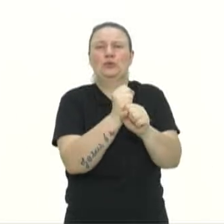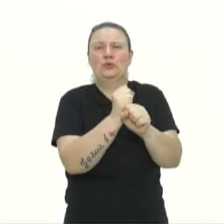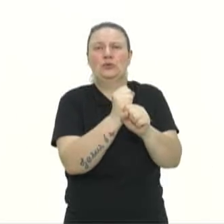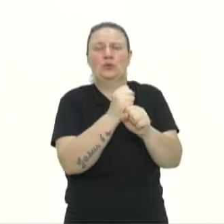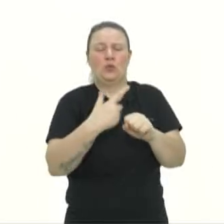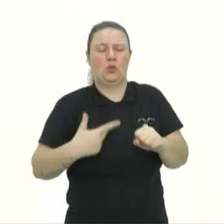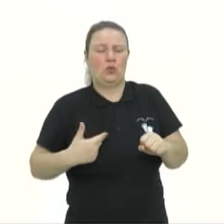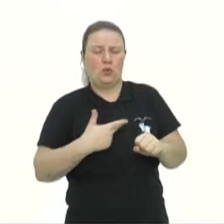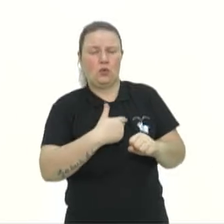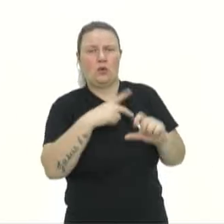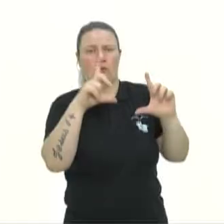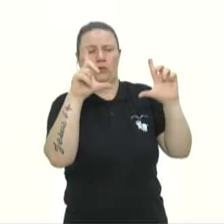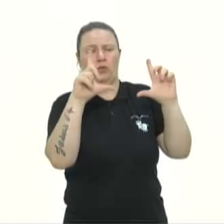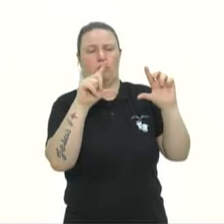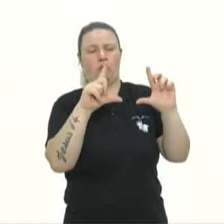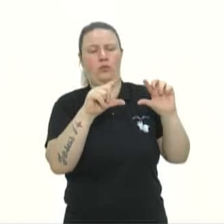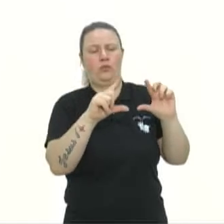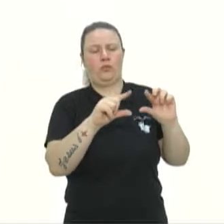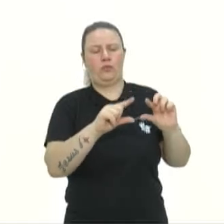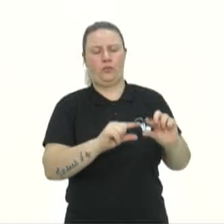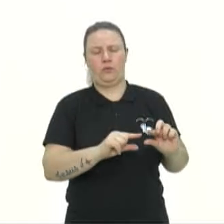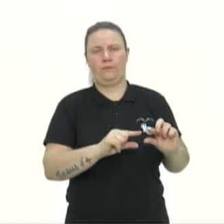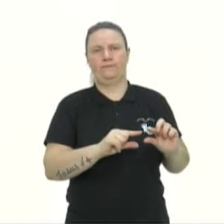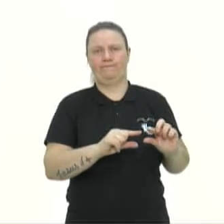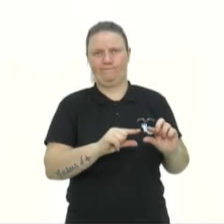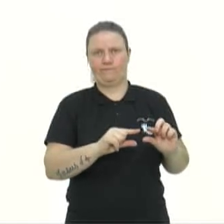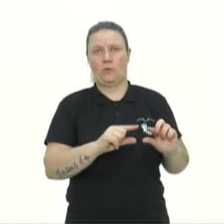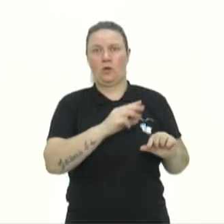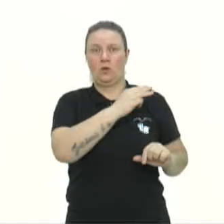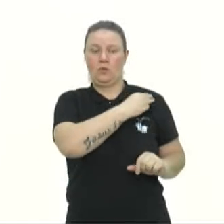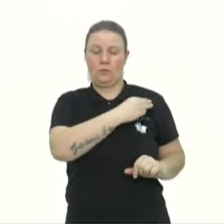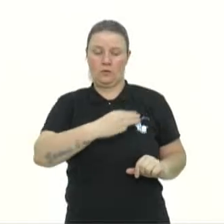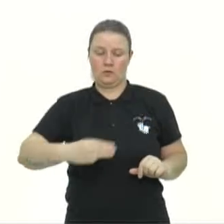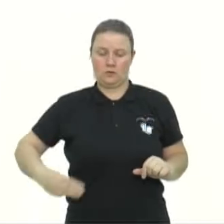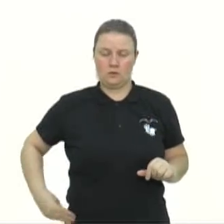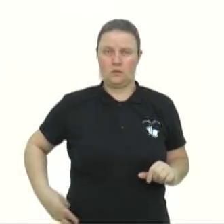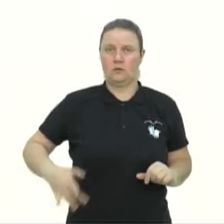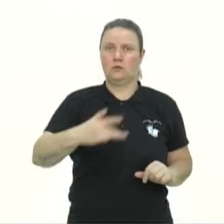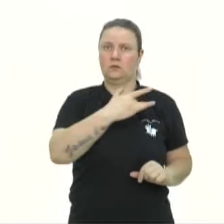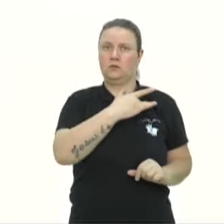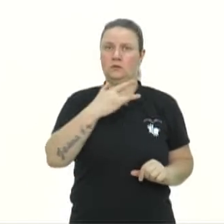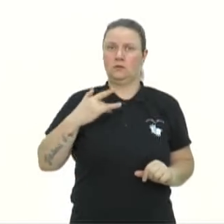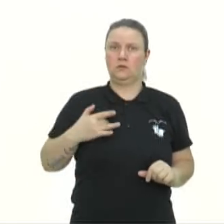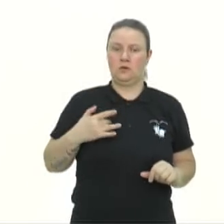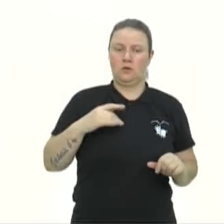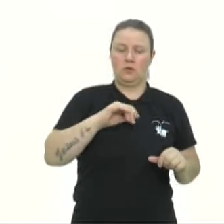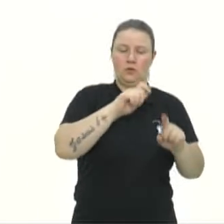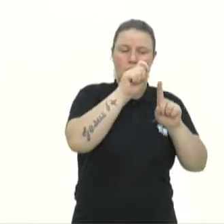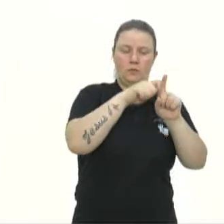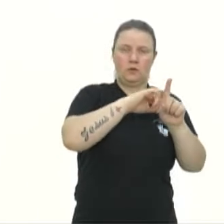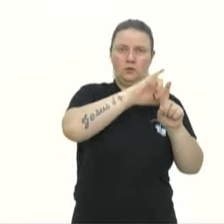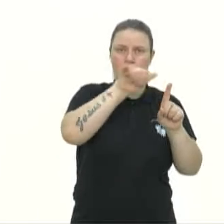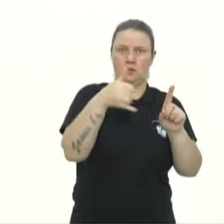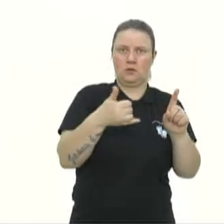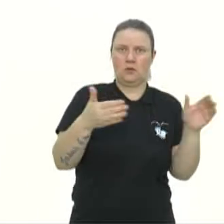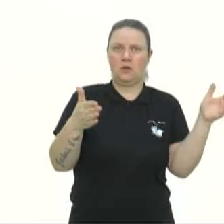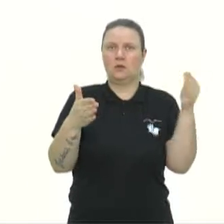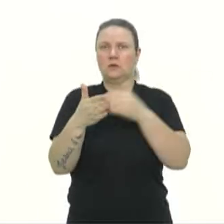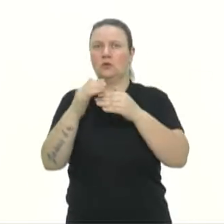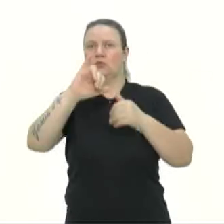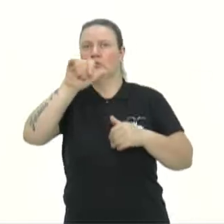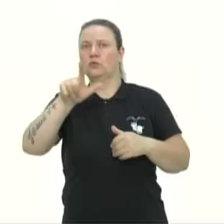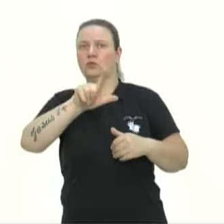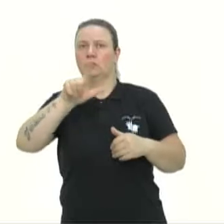no país diminuiu. De acordo com o Ministério da Saúde, de janeiro a julho deste ano,